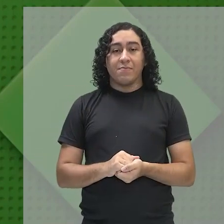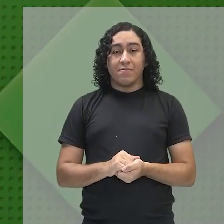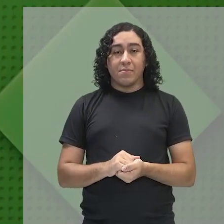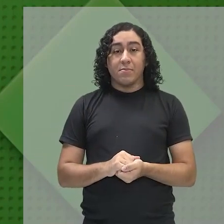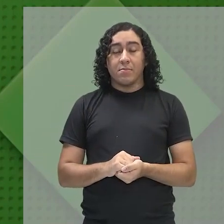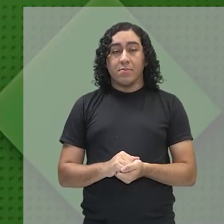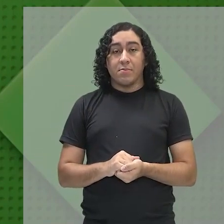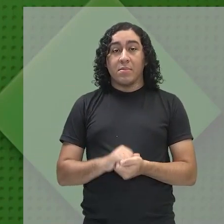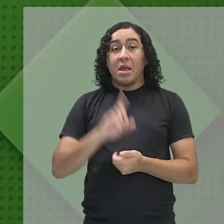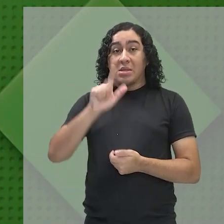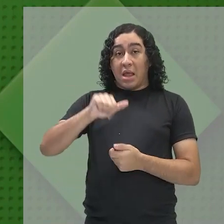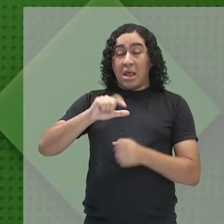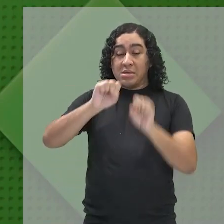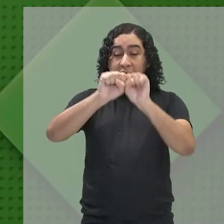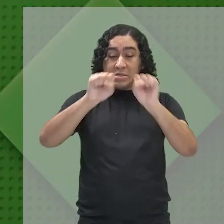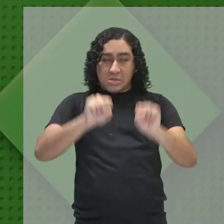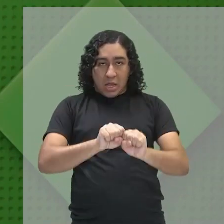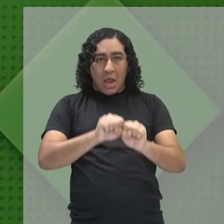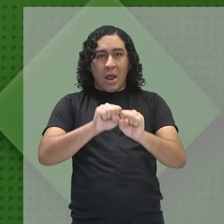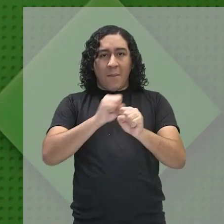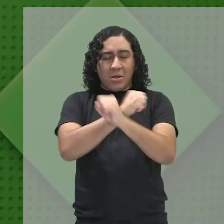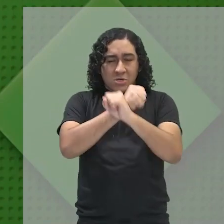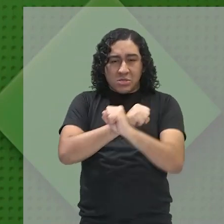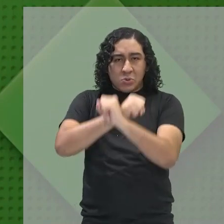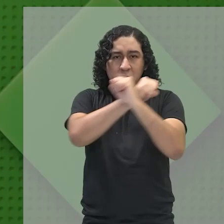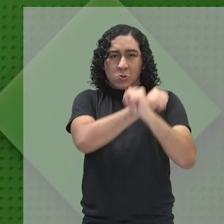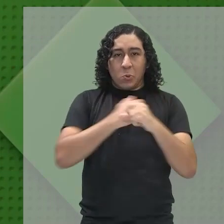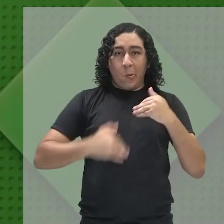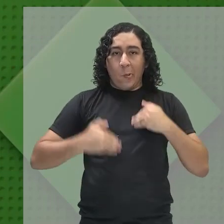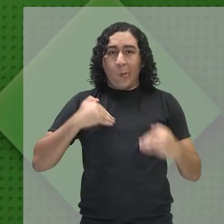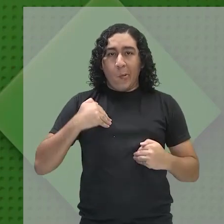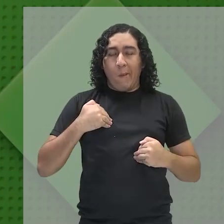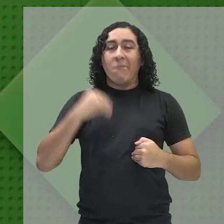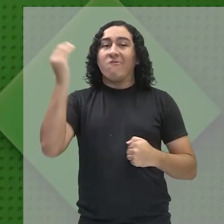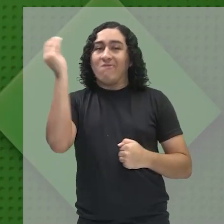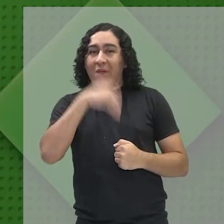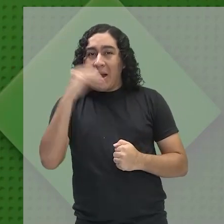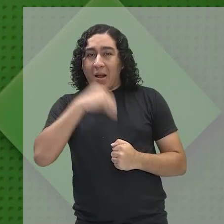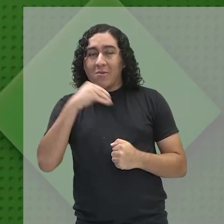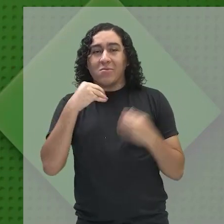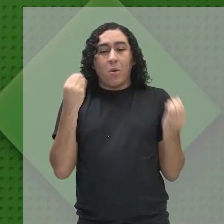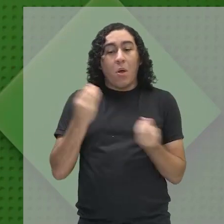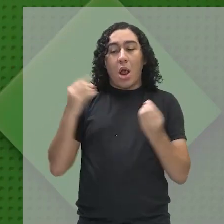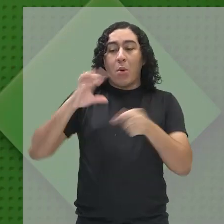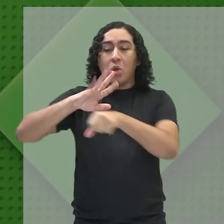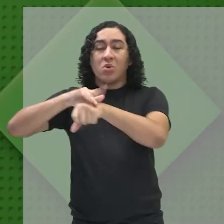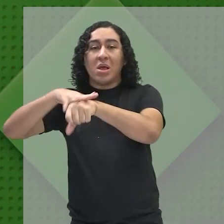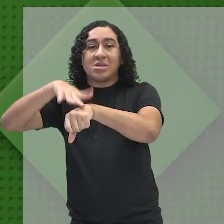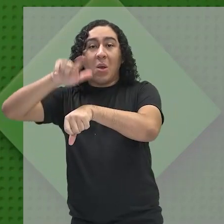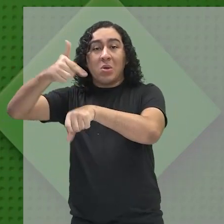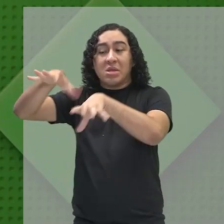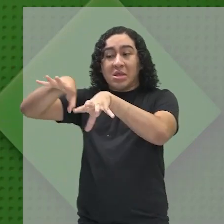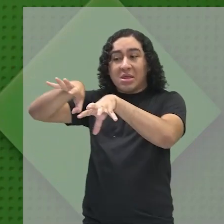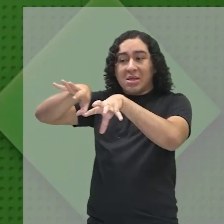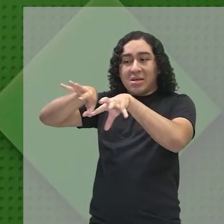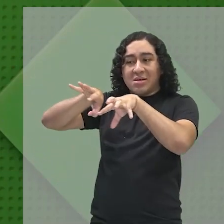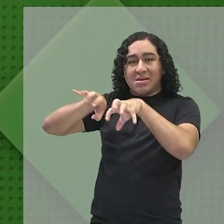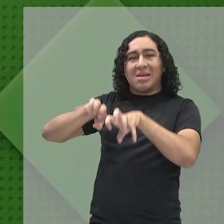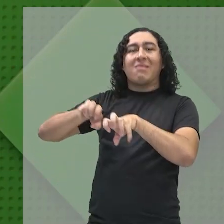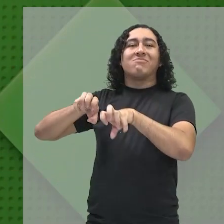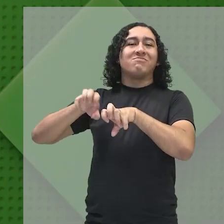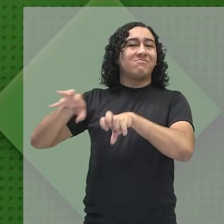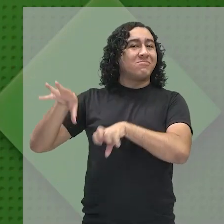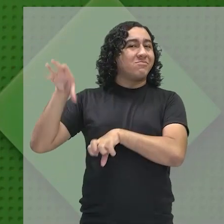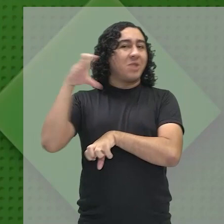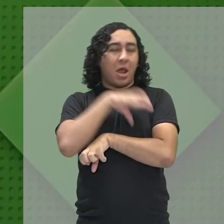sistema imunológico ali enfraquecido, elas não conseguem se defender de outras doenças. Então, as pessoas,